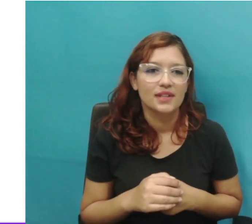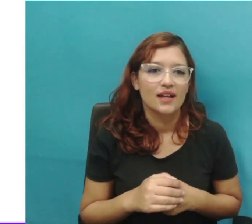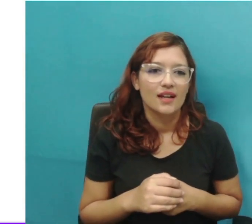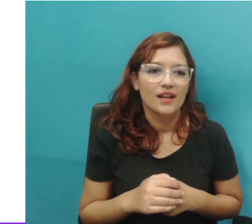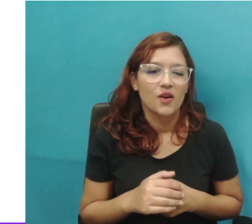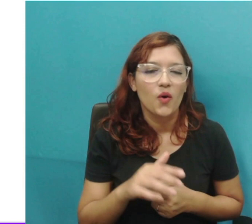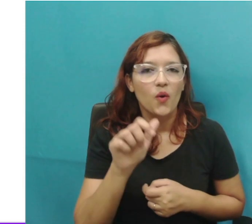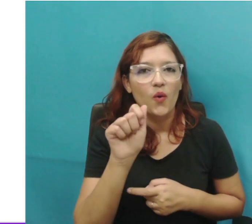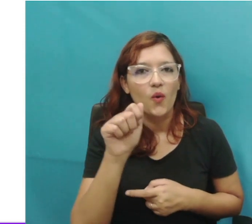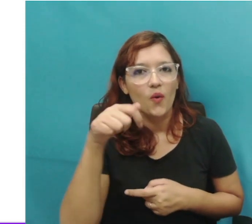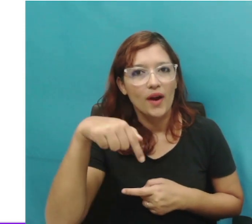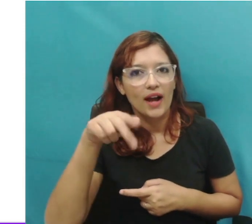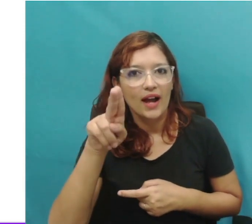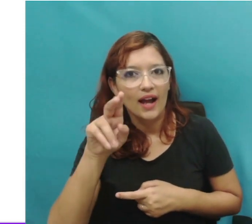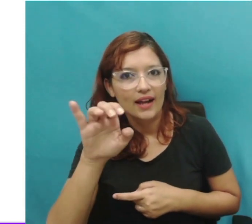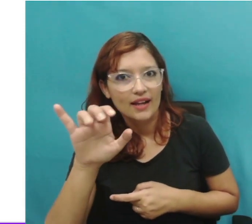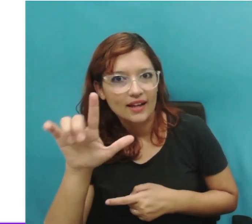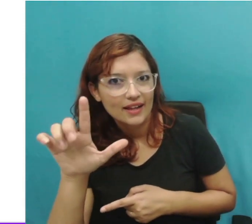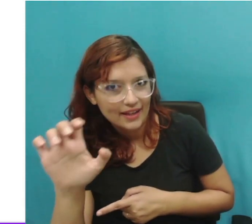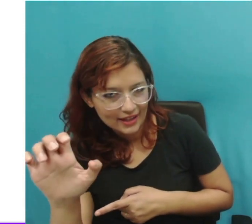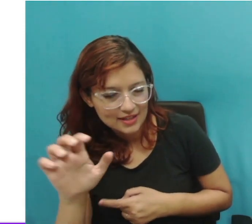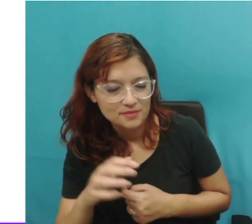este, esse,